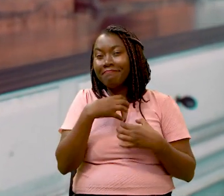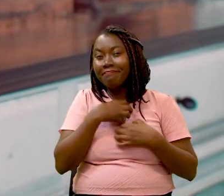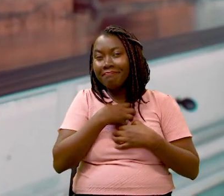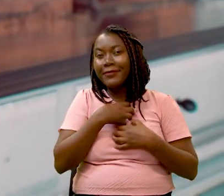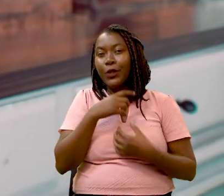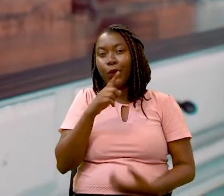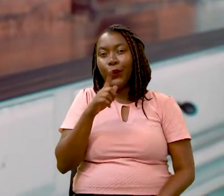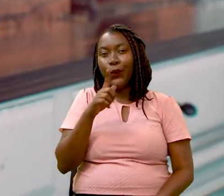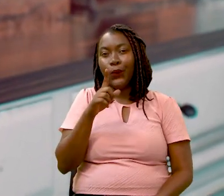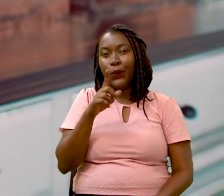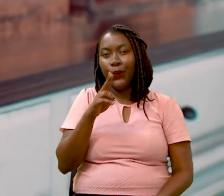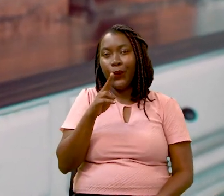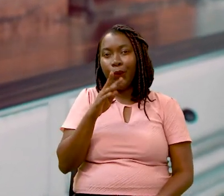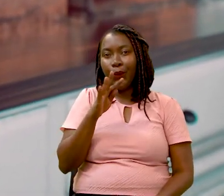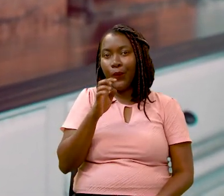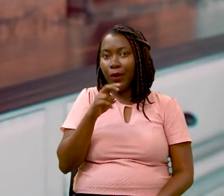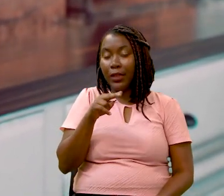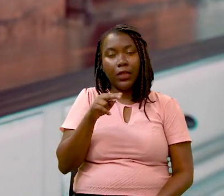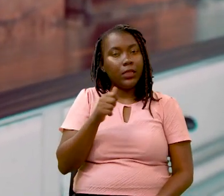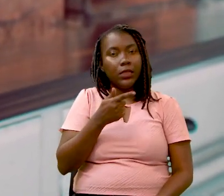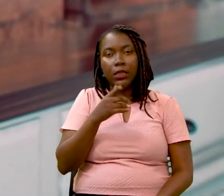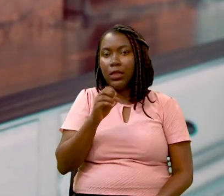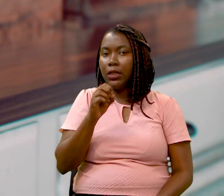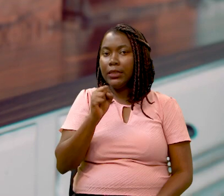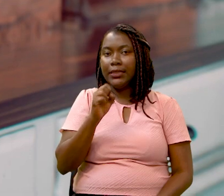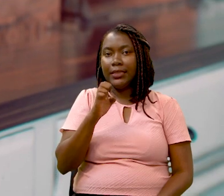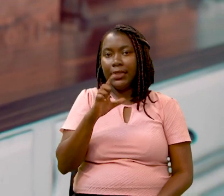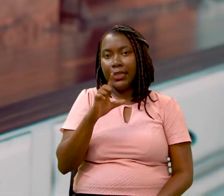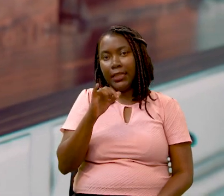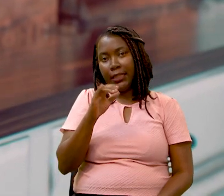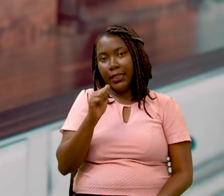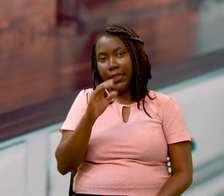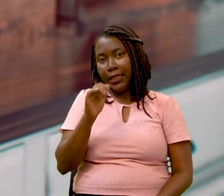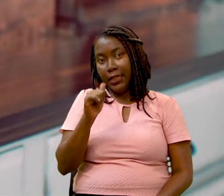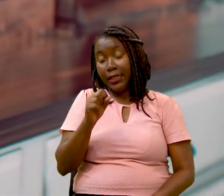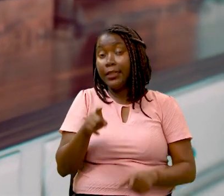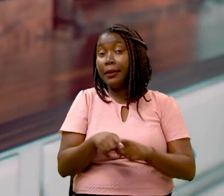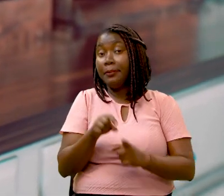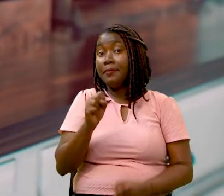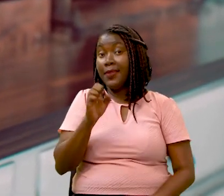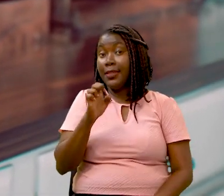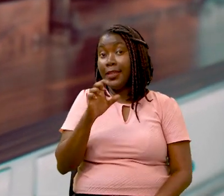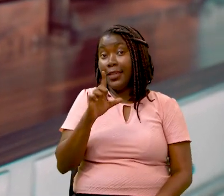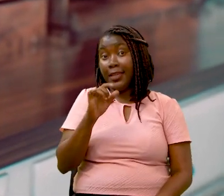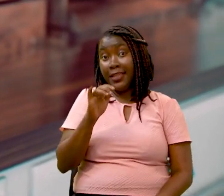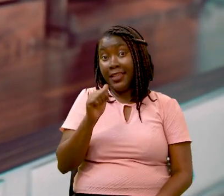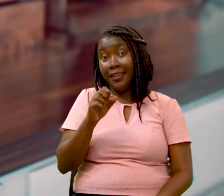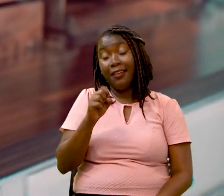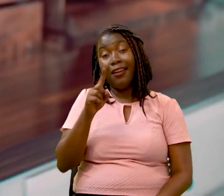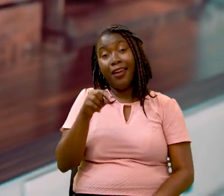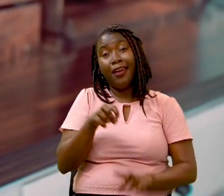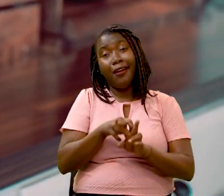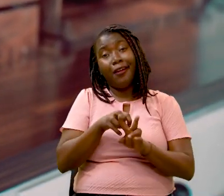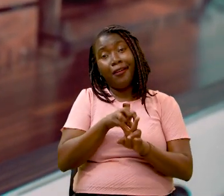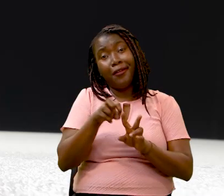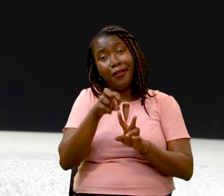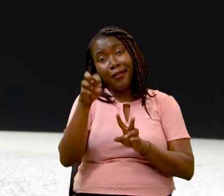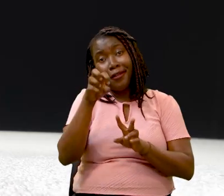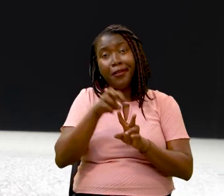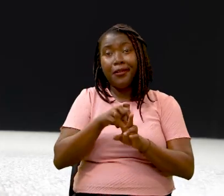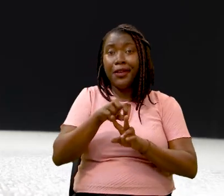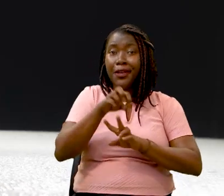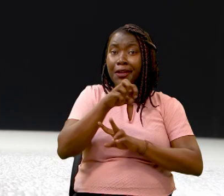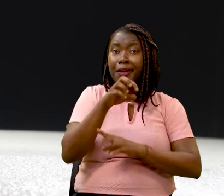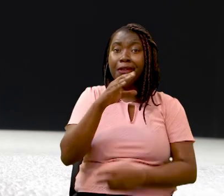ao glúten, não celíacas e também as celíacas, é o consumo de alimentos à base de trigo, cevada ou